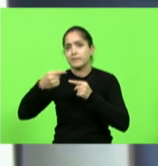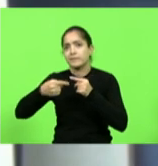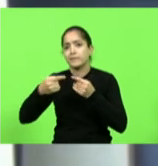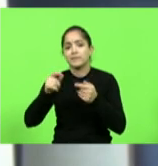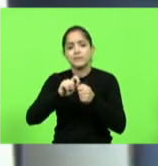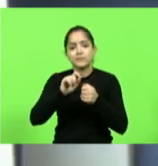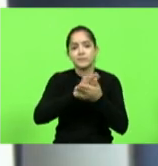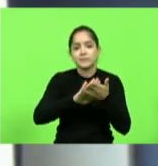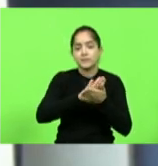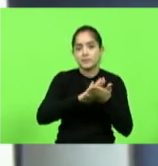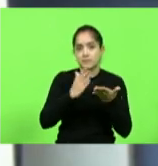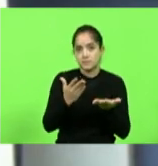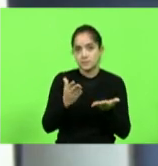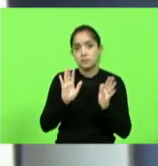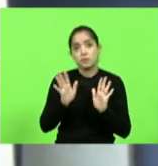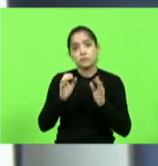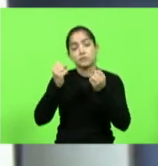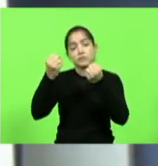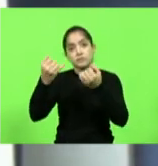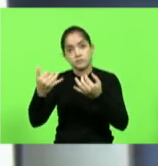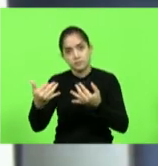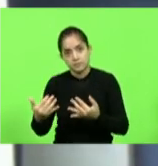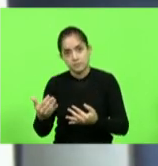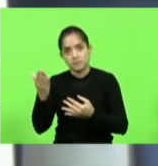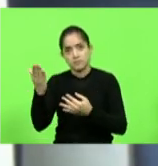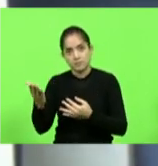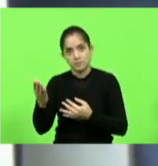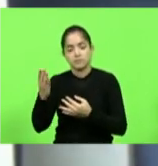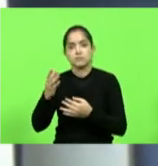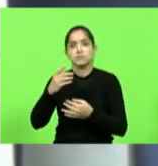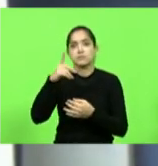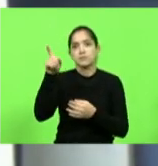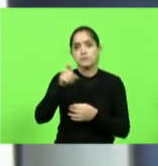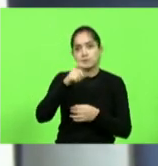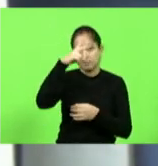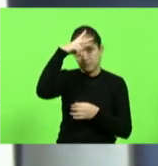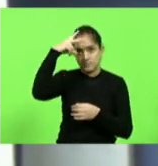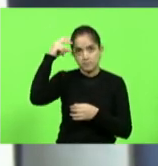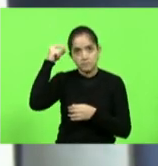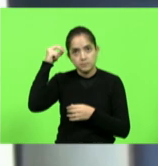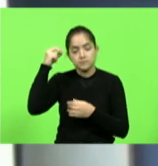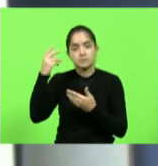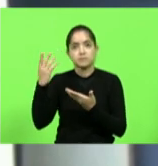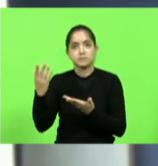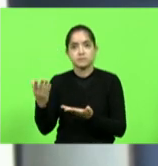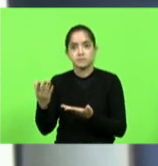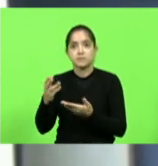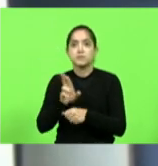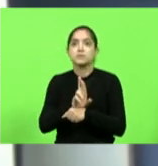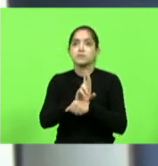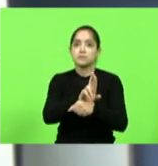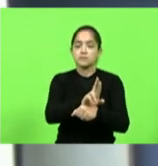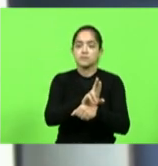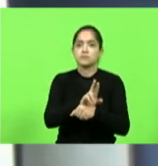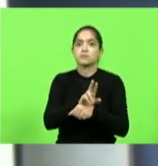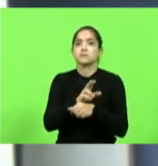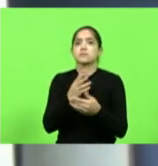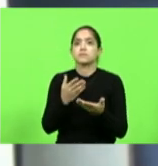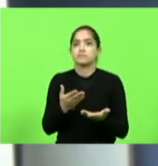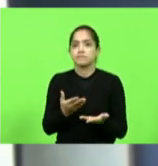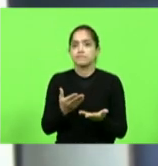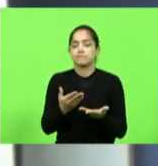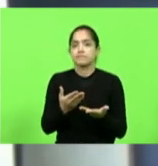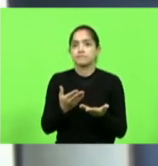como bem aqui já foi falado pela nossa prefeita Cici, ex-prefeita Cici, que representa a FECAM. Não podemos